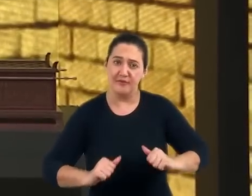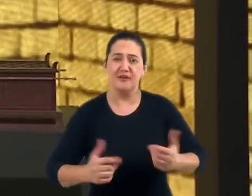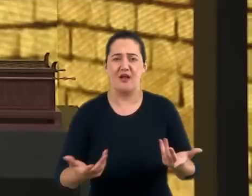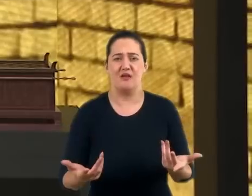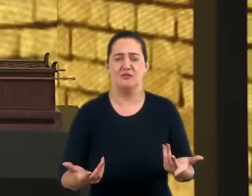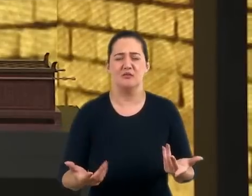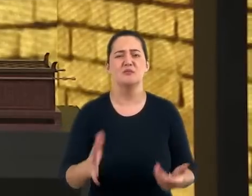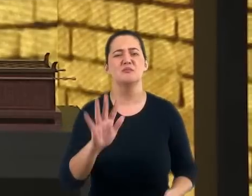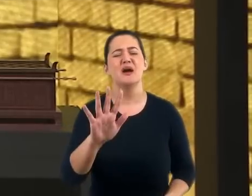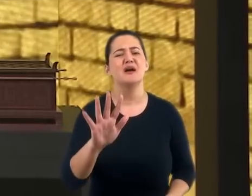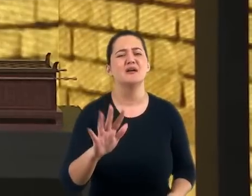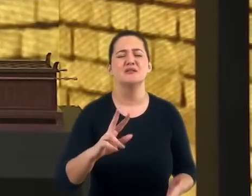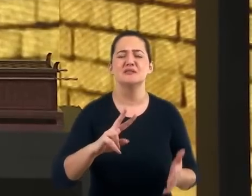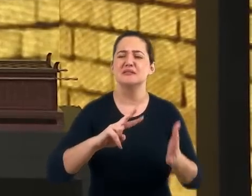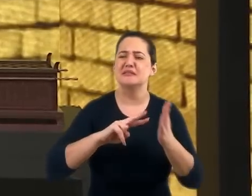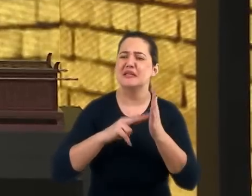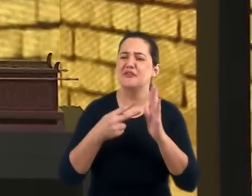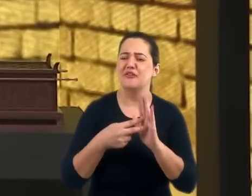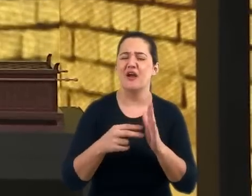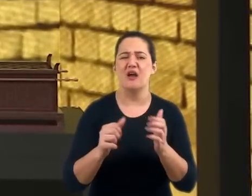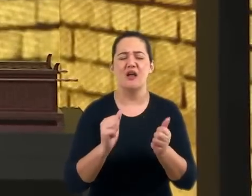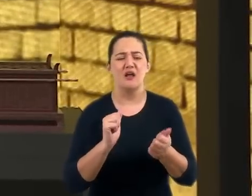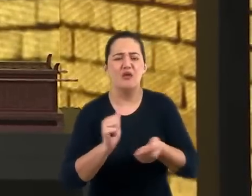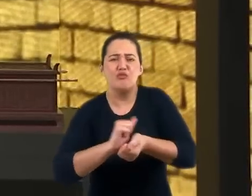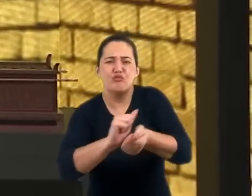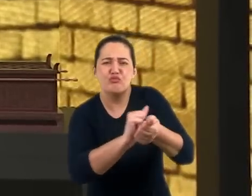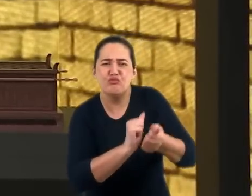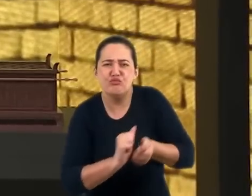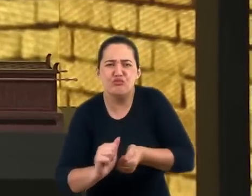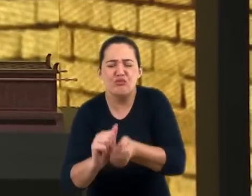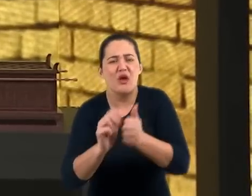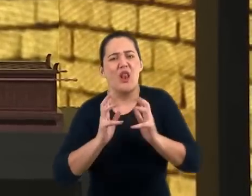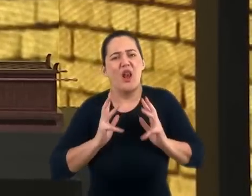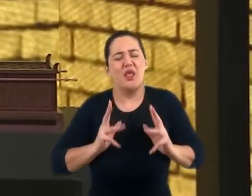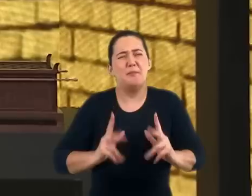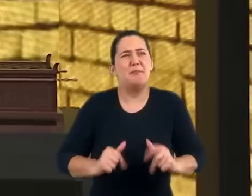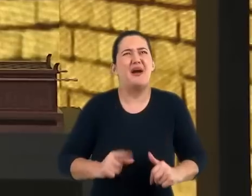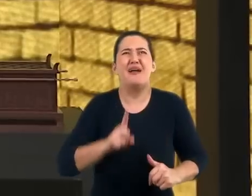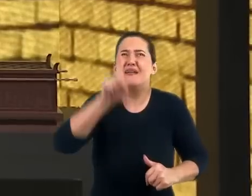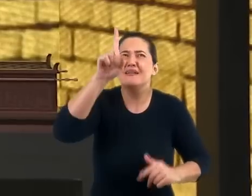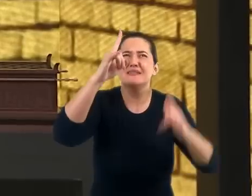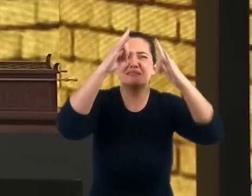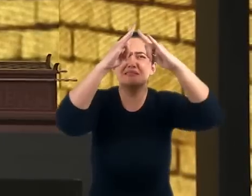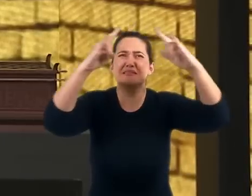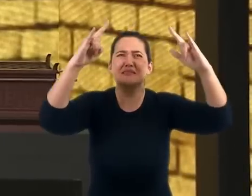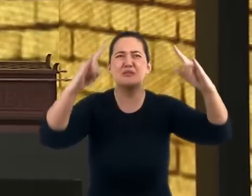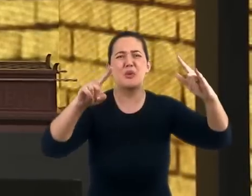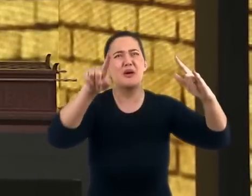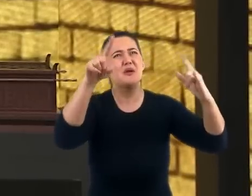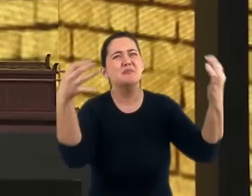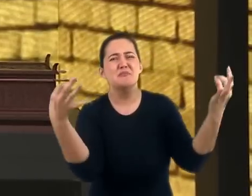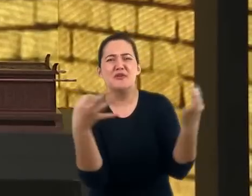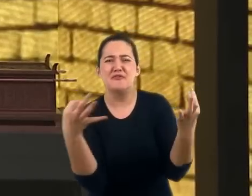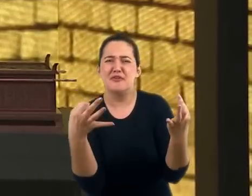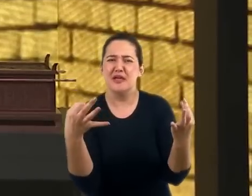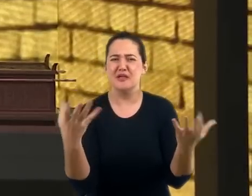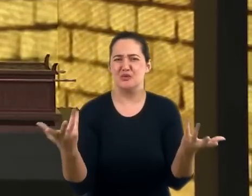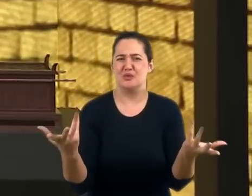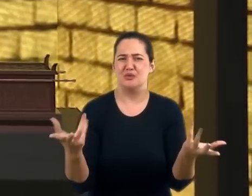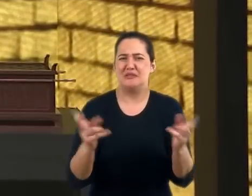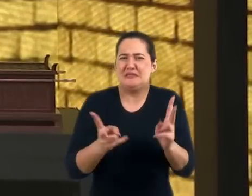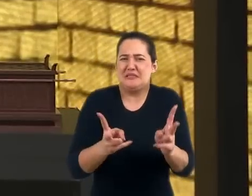pergunta, o que significa limpar ou purificar no santuário celestial, se lá tudo é,